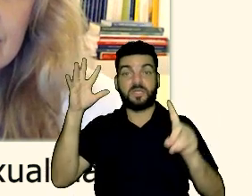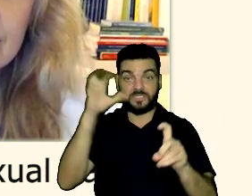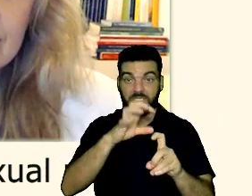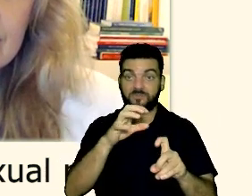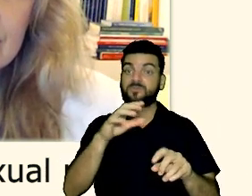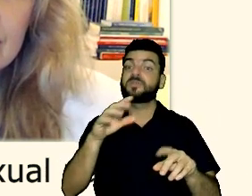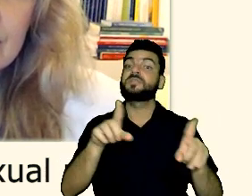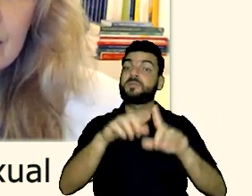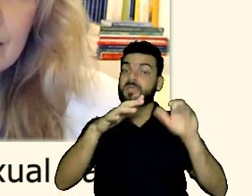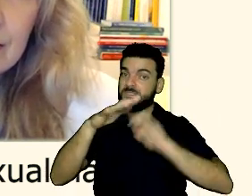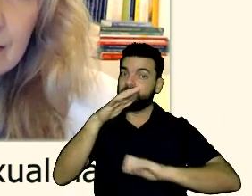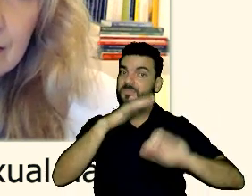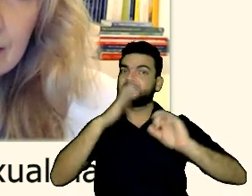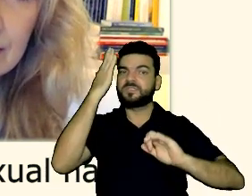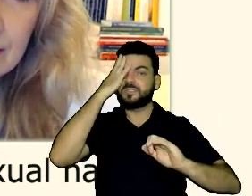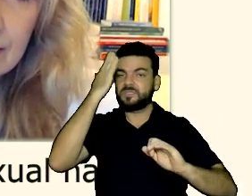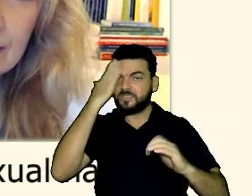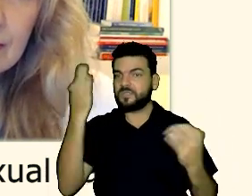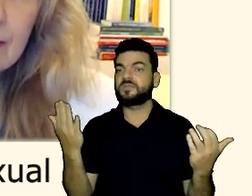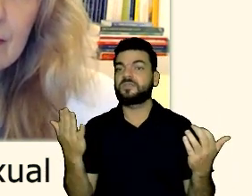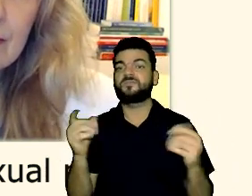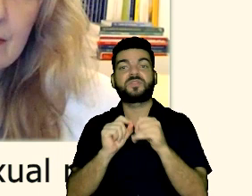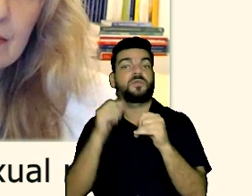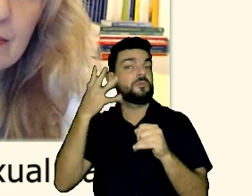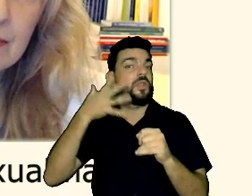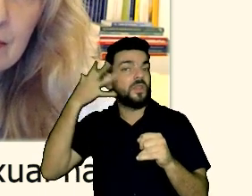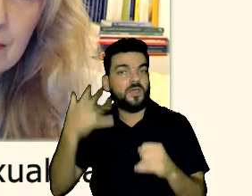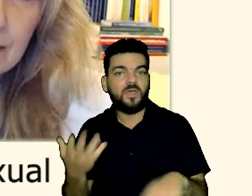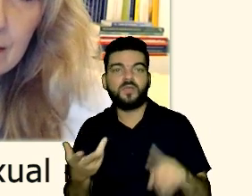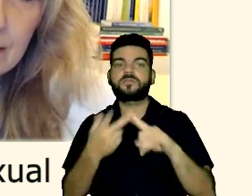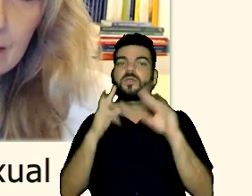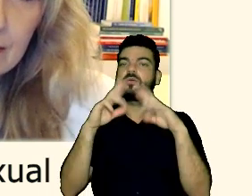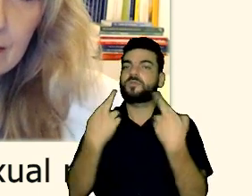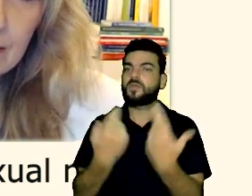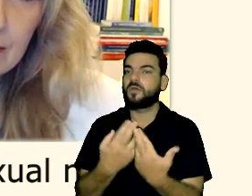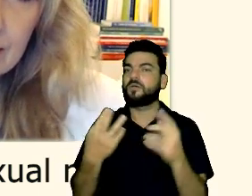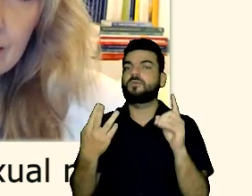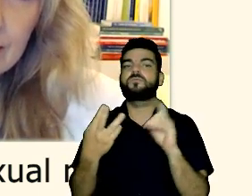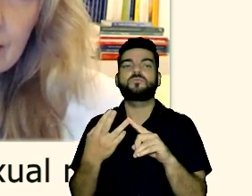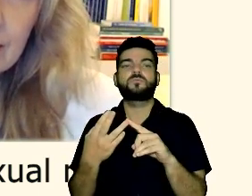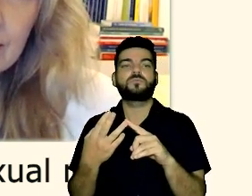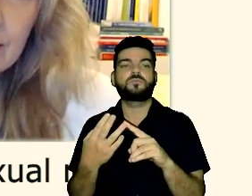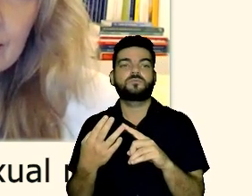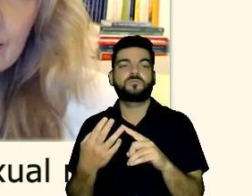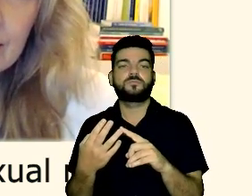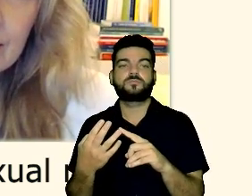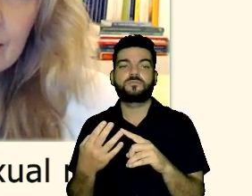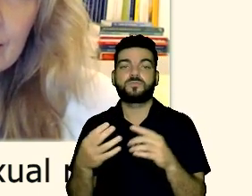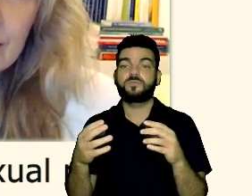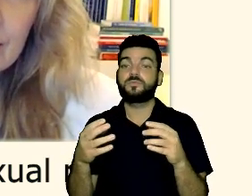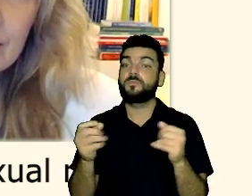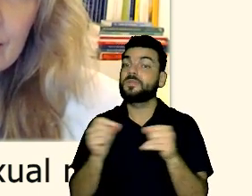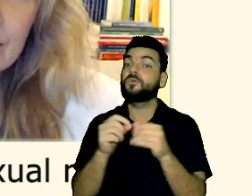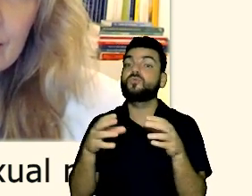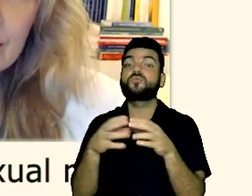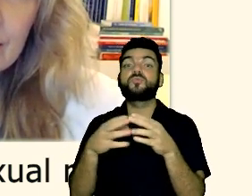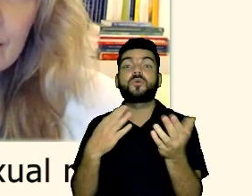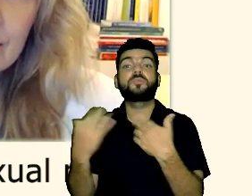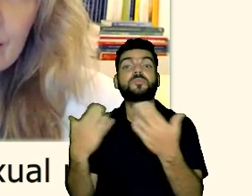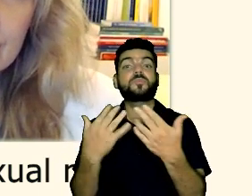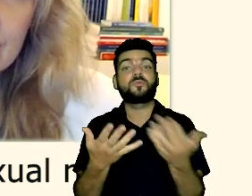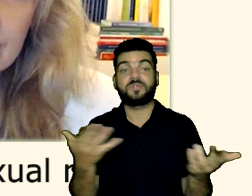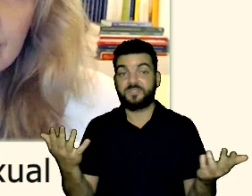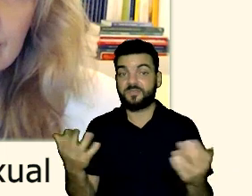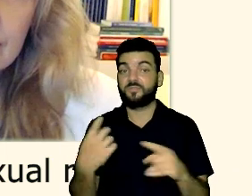assédio. Precisamos as empresas terem consciência, levar palestras, reuniões, e a gente fala dos